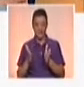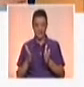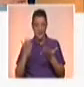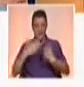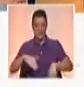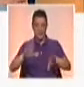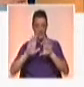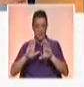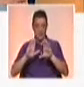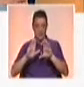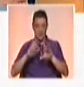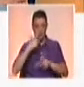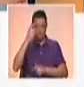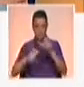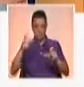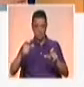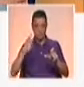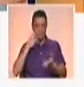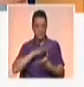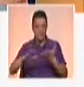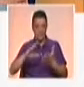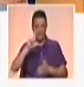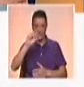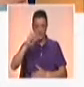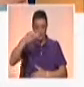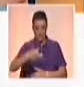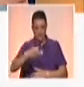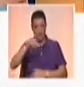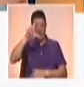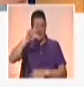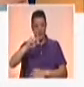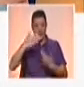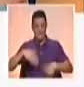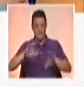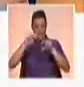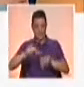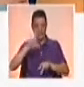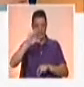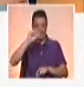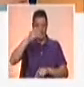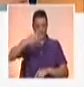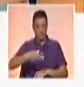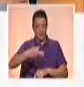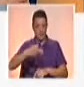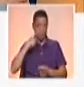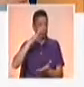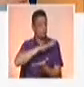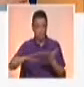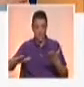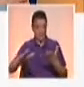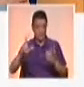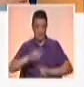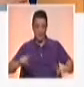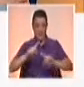Mas pessoas surdas que não tinham conhecimento de língua gestual, não é? Mas este fenómeno da língua gestual, nessa altura, para mim era completamente desconhecido.